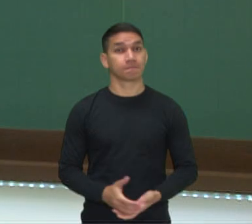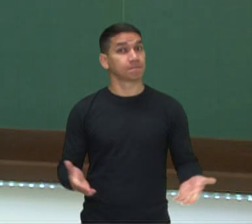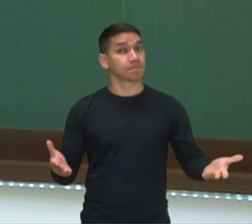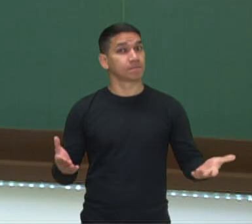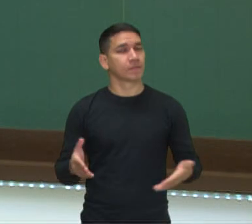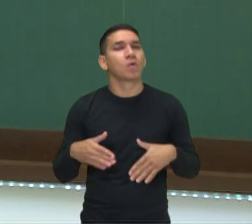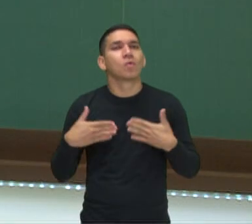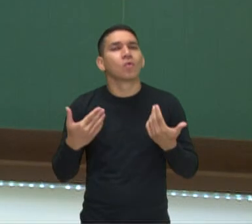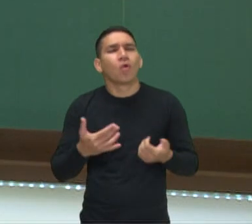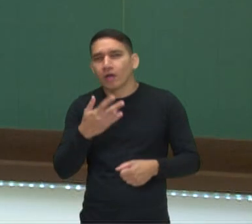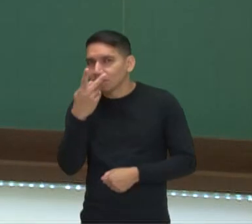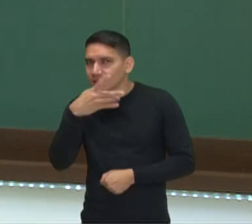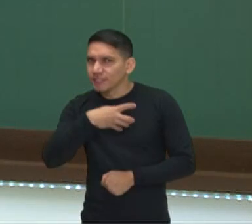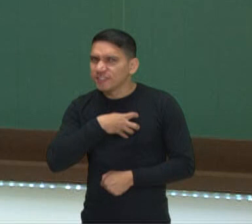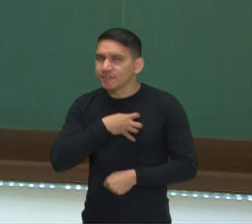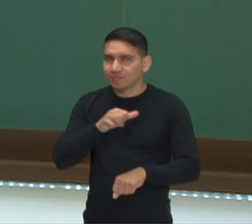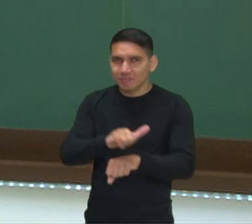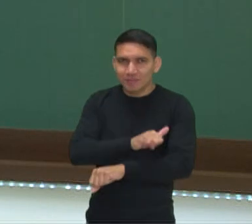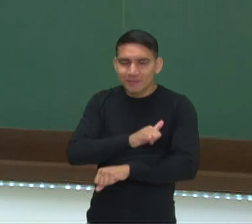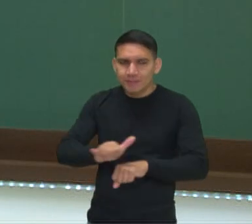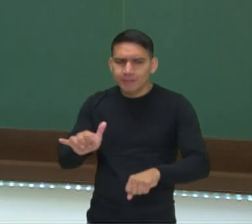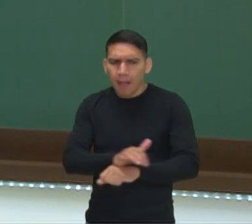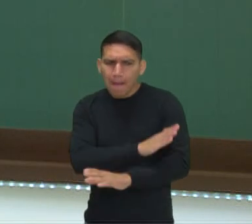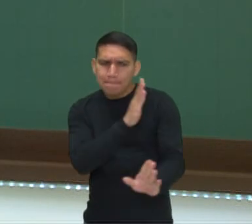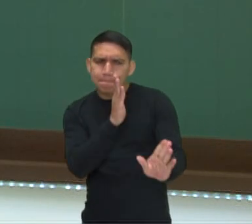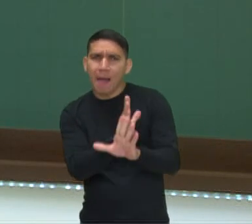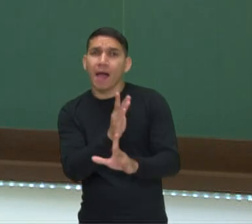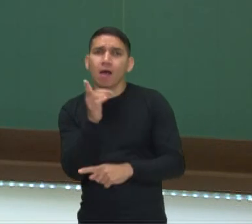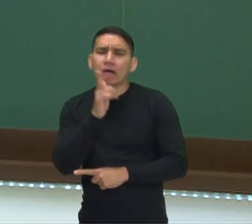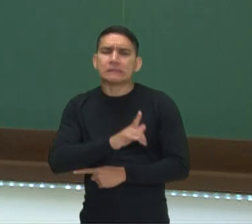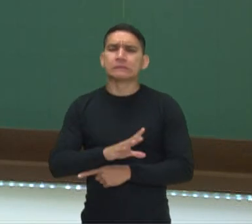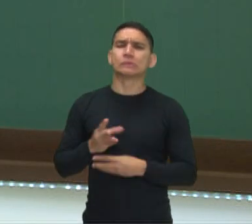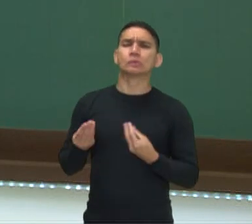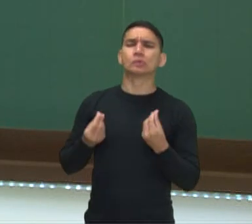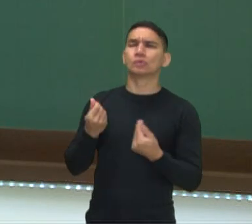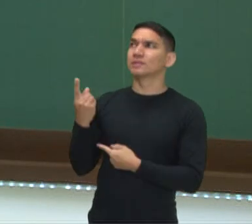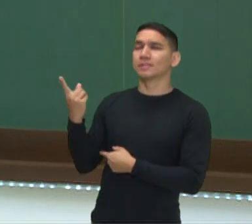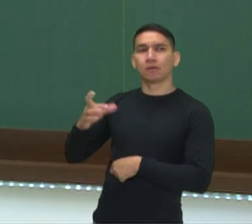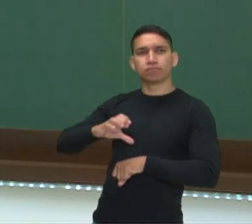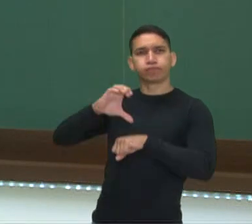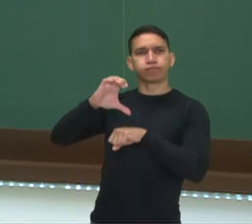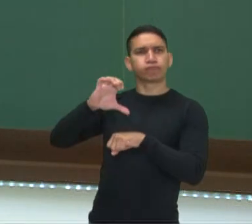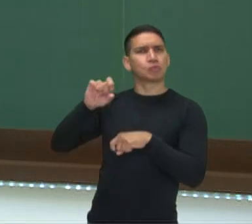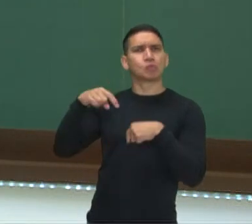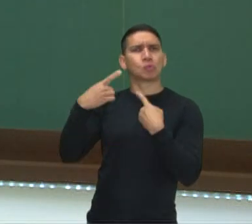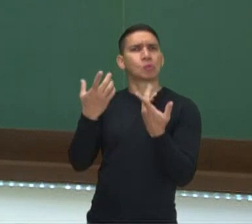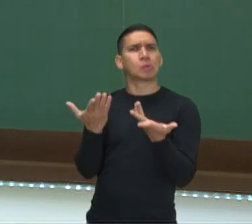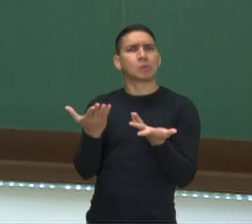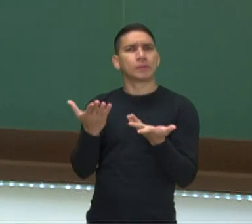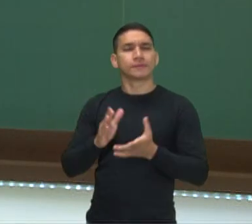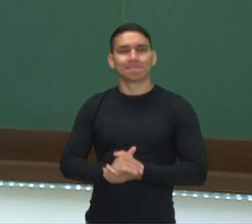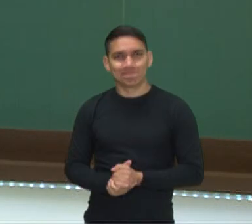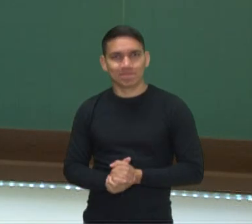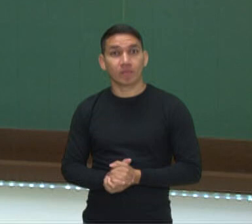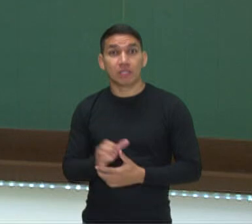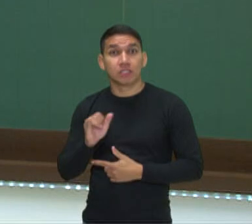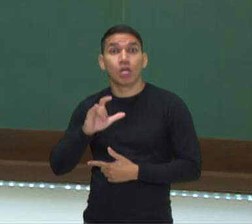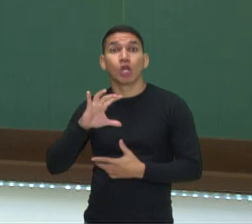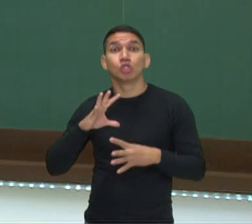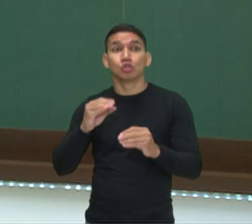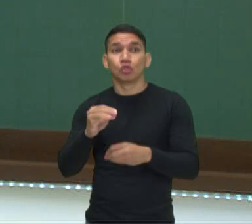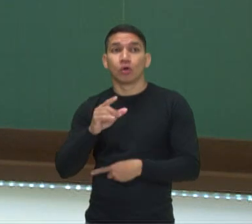E aí, qual foi a estratégia que você usou para descobrir essa medida desconhecida? Hein? Se eu tenho um valor